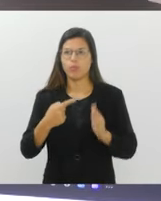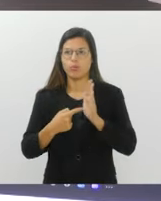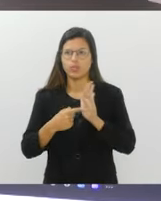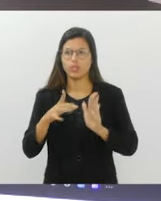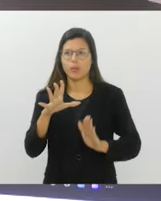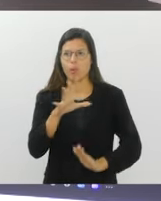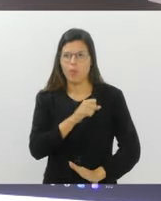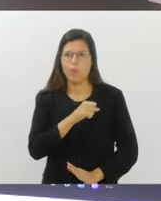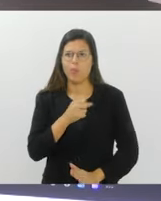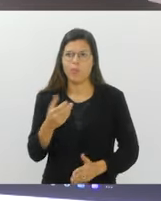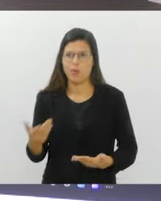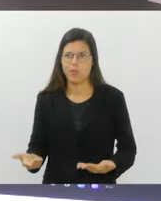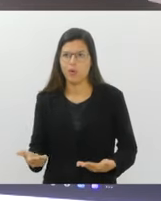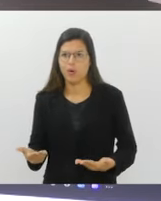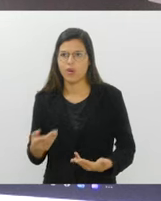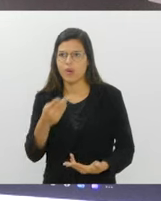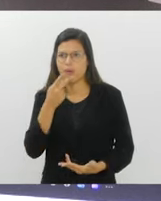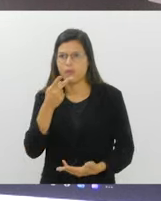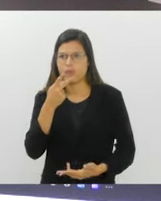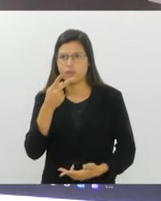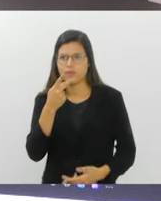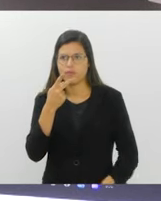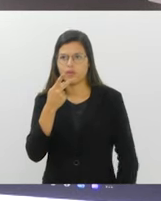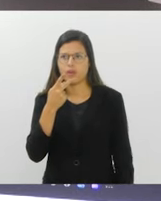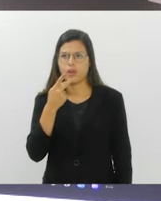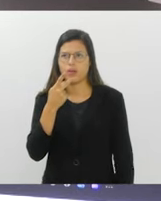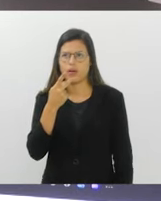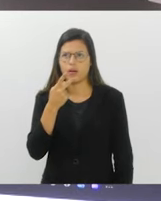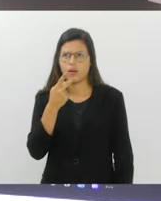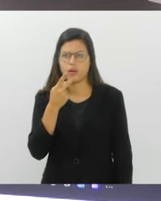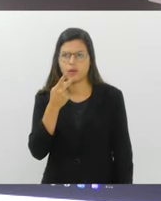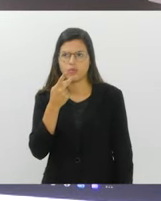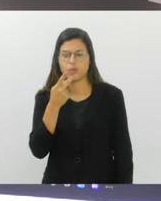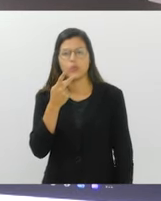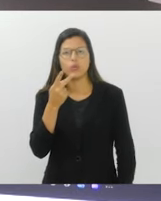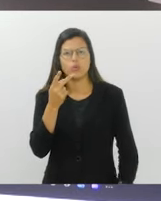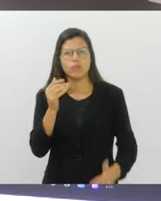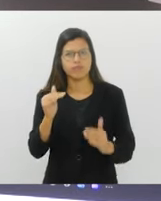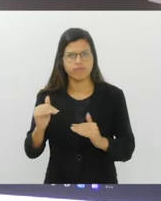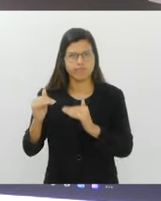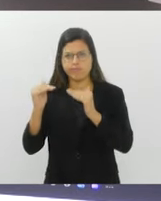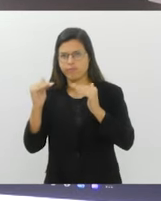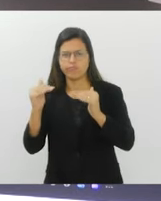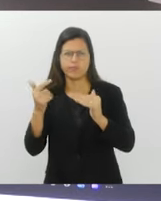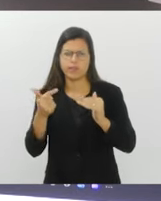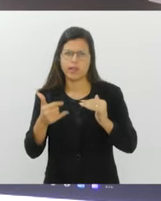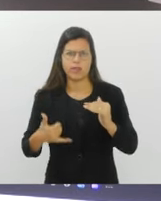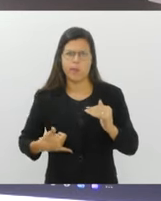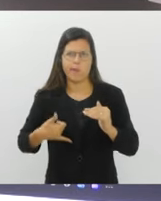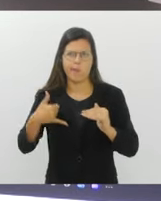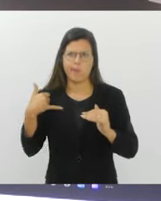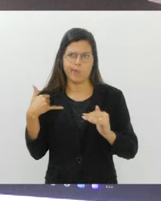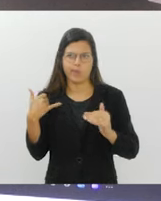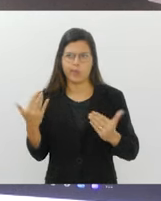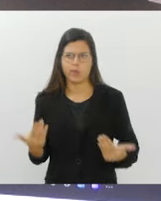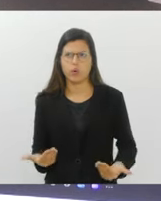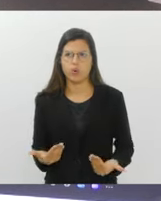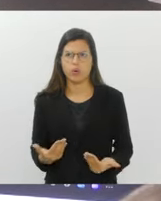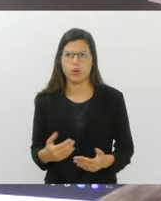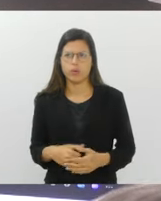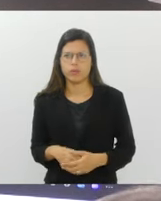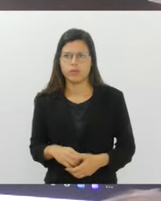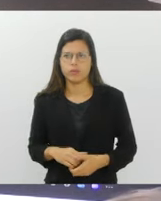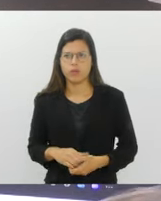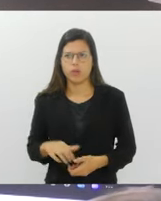Paulo, e aí falo com autoridade, sem nenhuma soberba, do fato de ser um